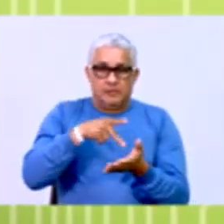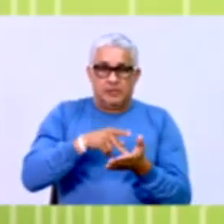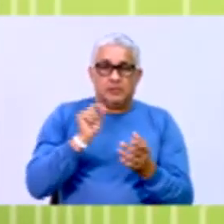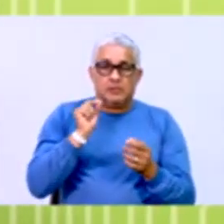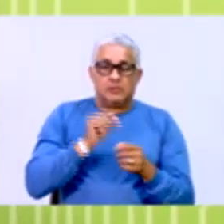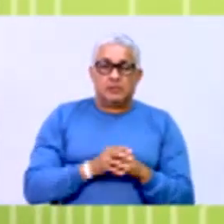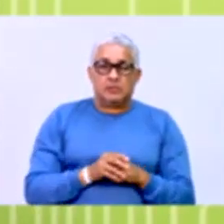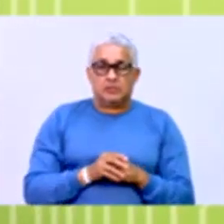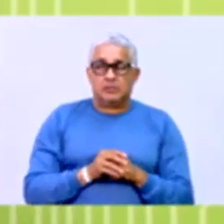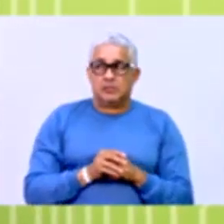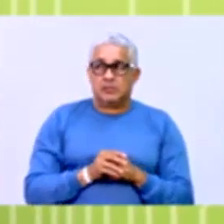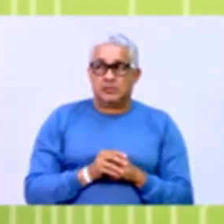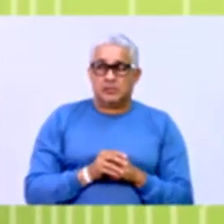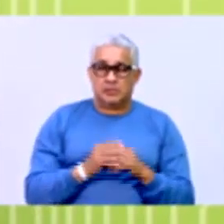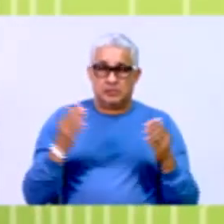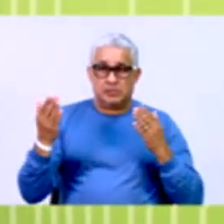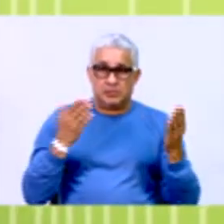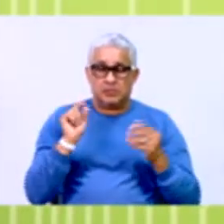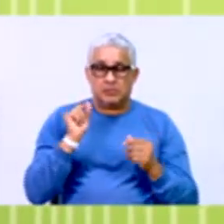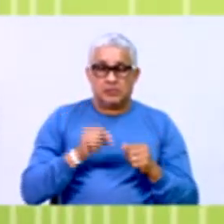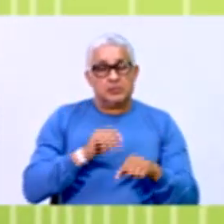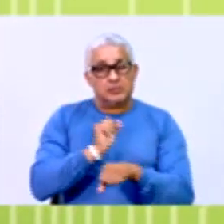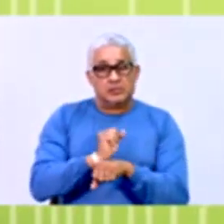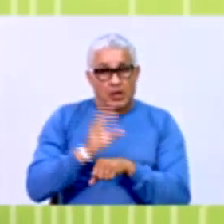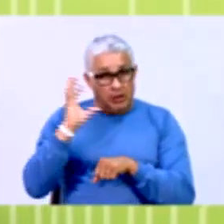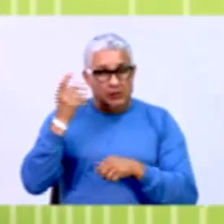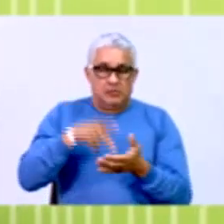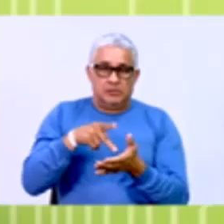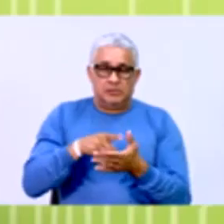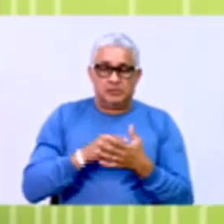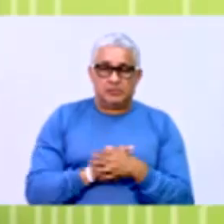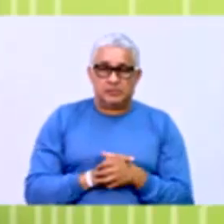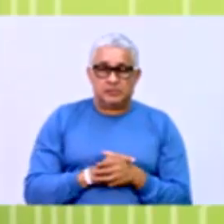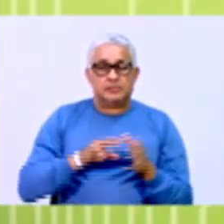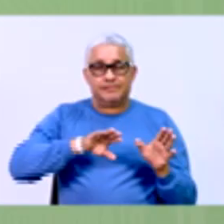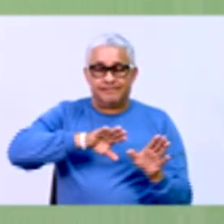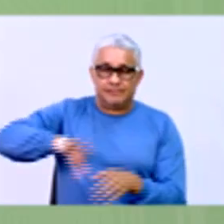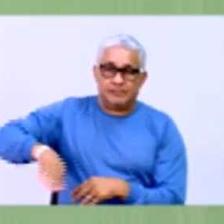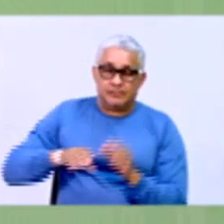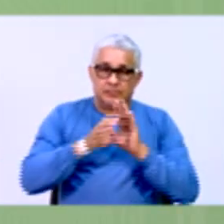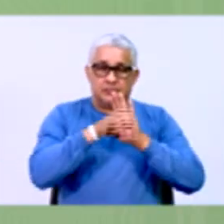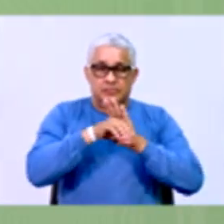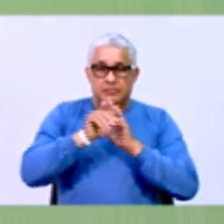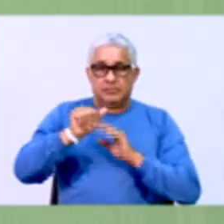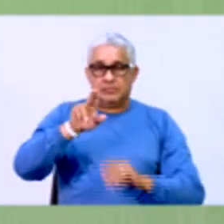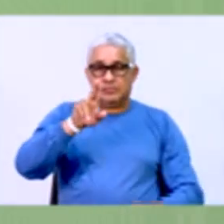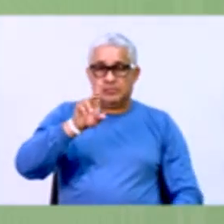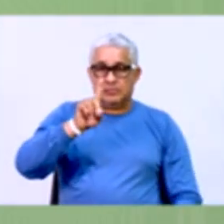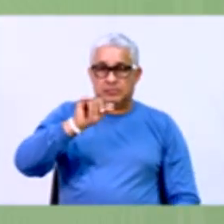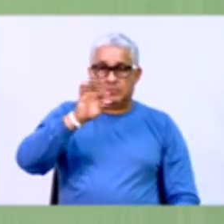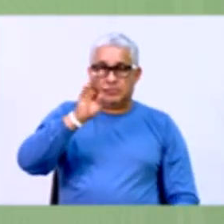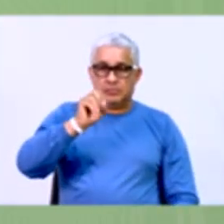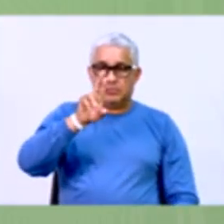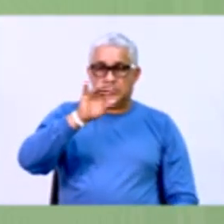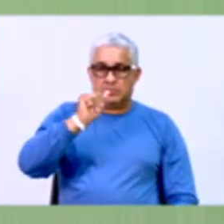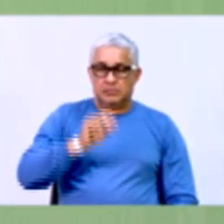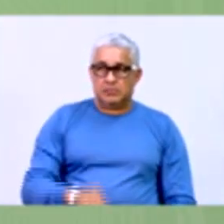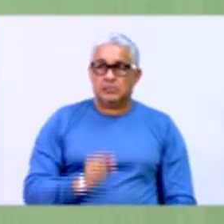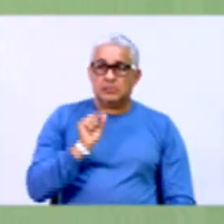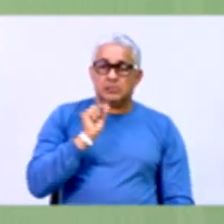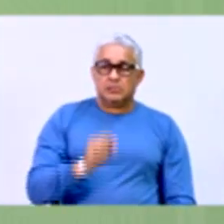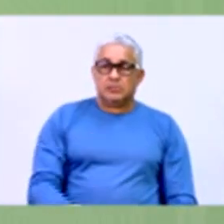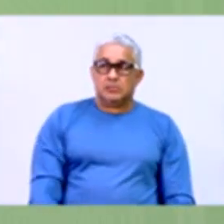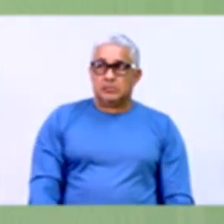quê? Em relação àquilo que se espera que aconteça. Então, vamos lá, o conceito de auditoria. O que é auditoria?